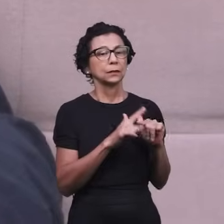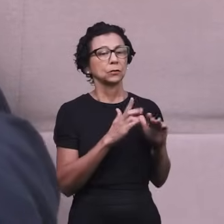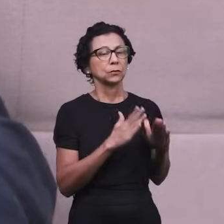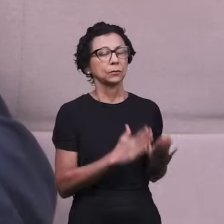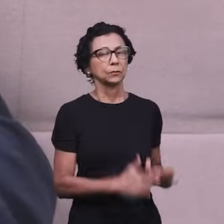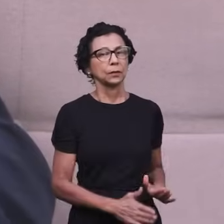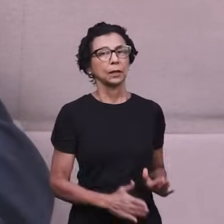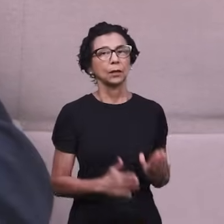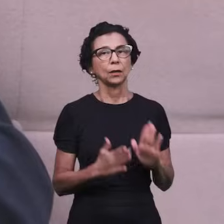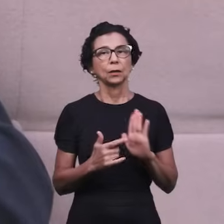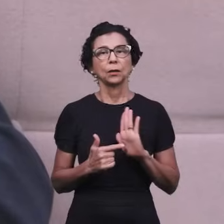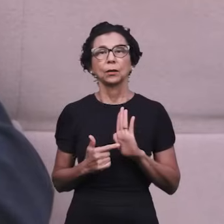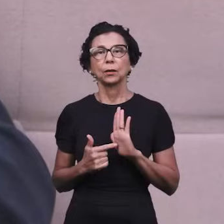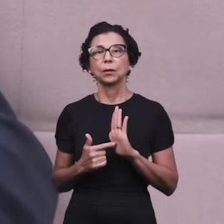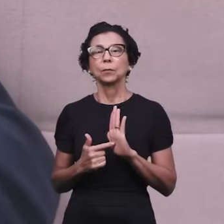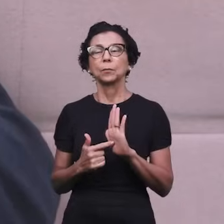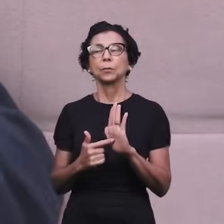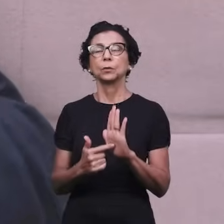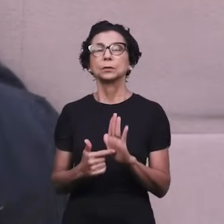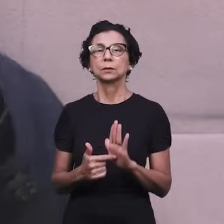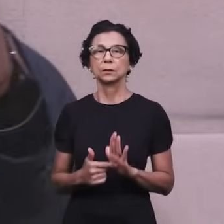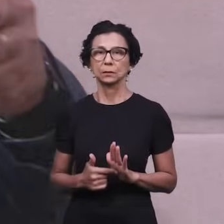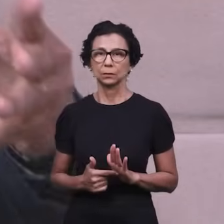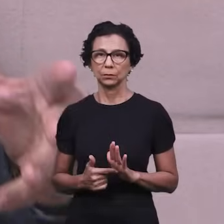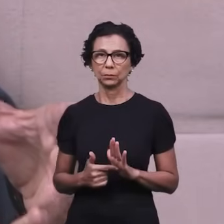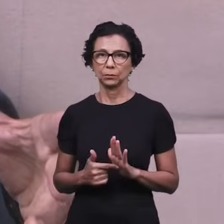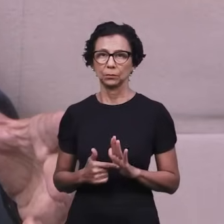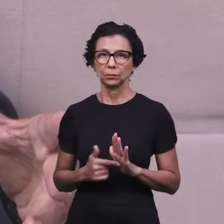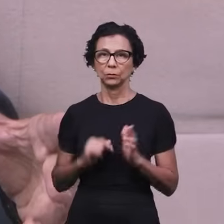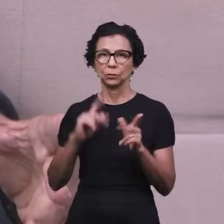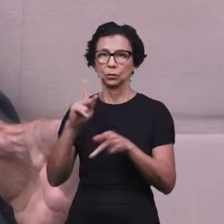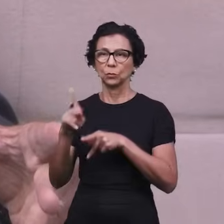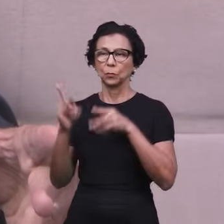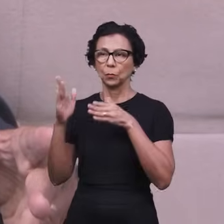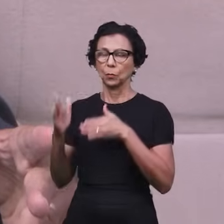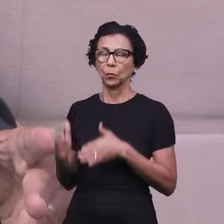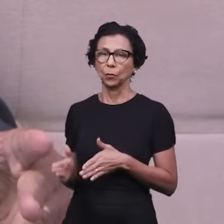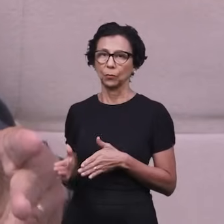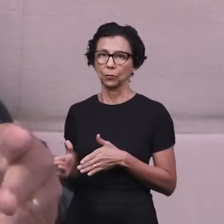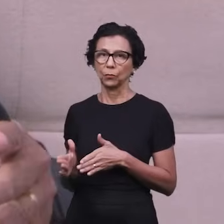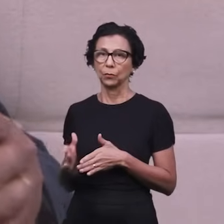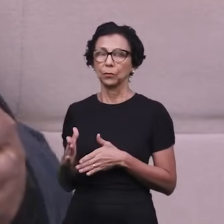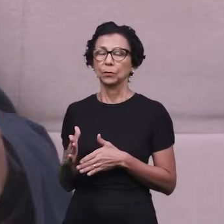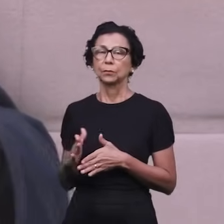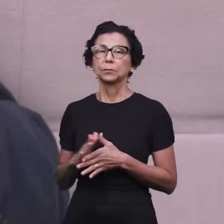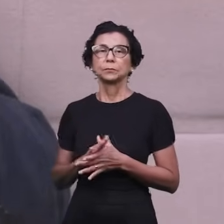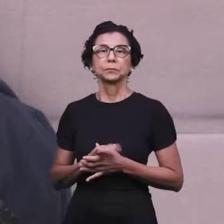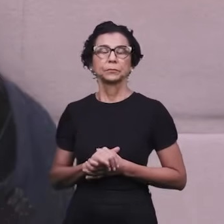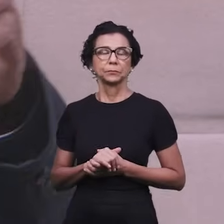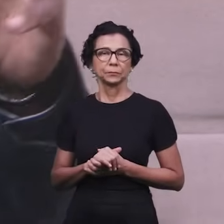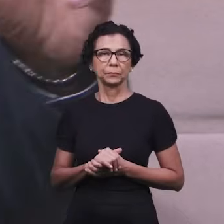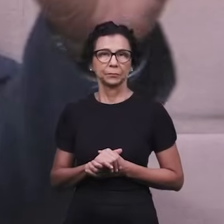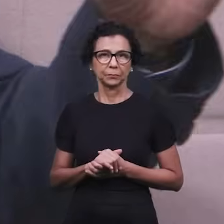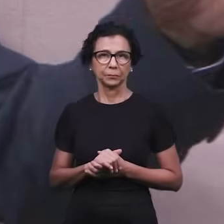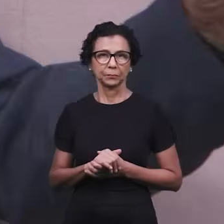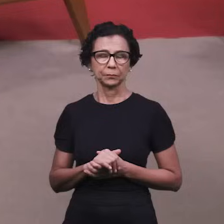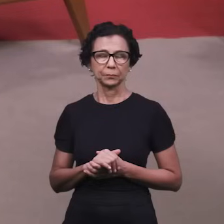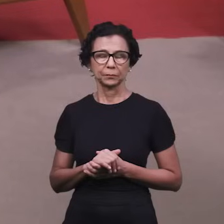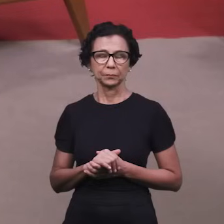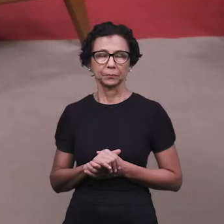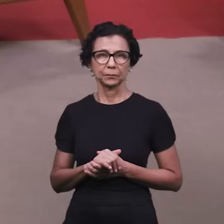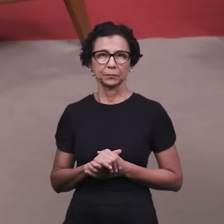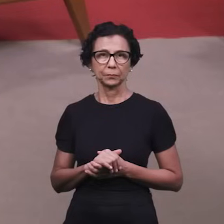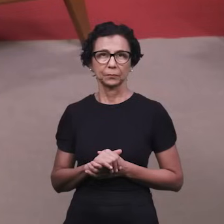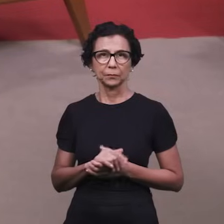a beleza de uma igreja que de fato é fiel ao Senhor Jesus. E